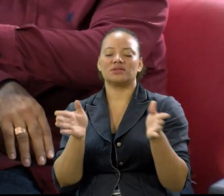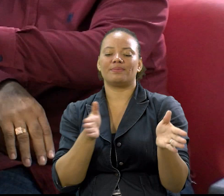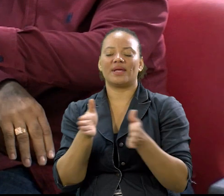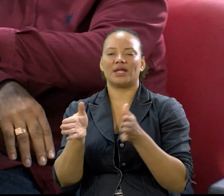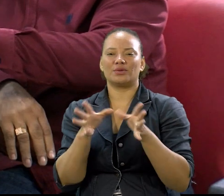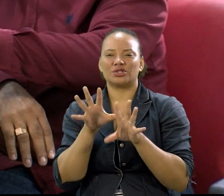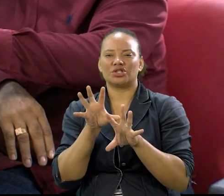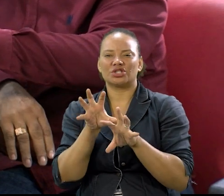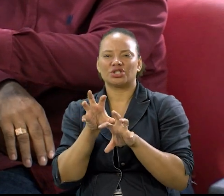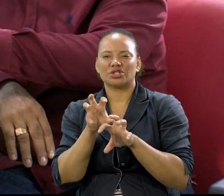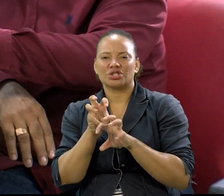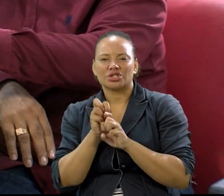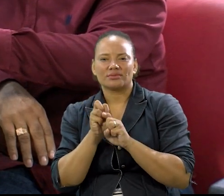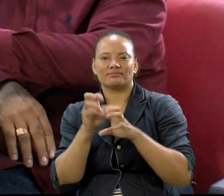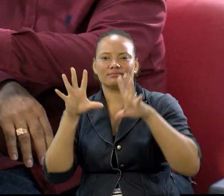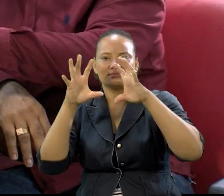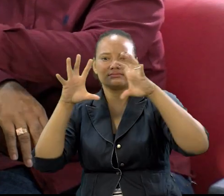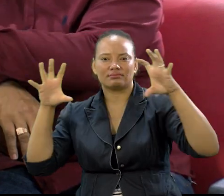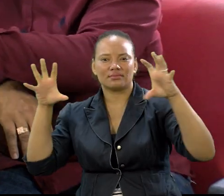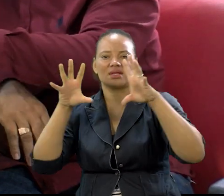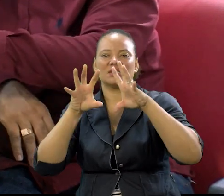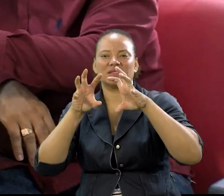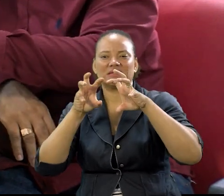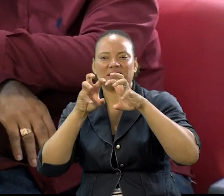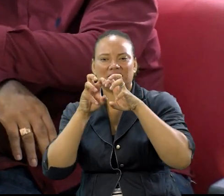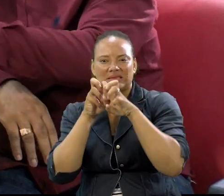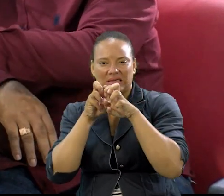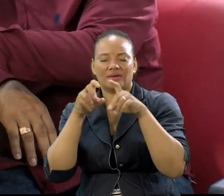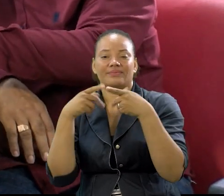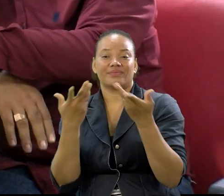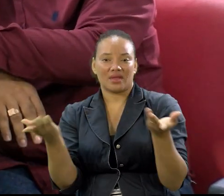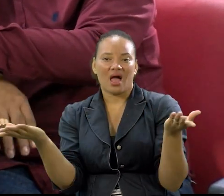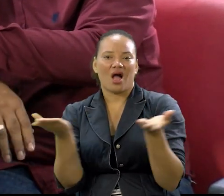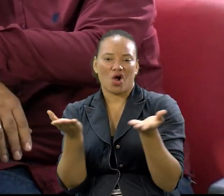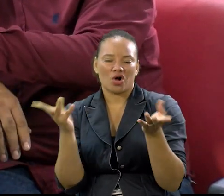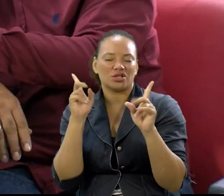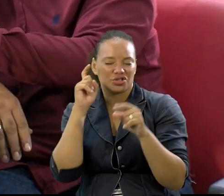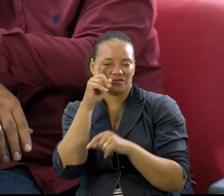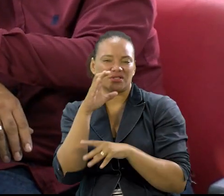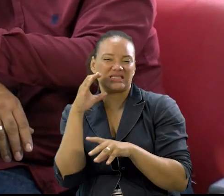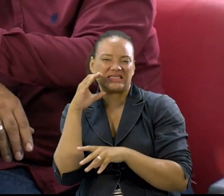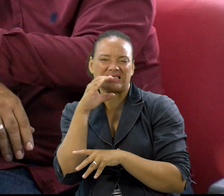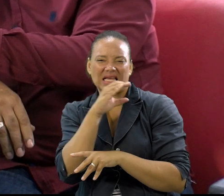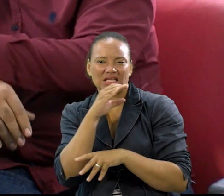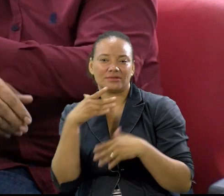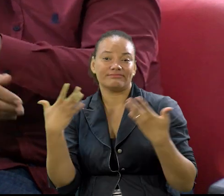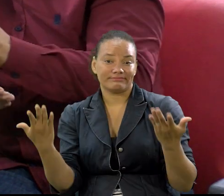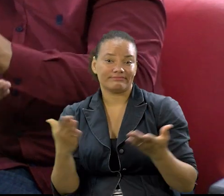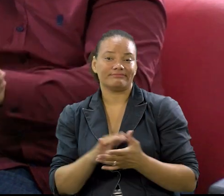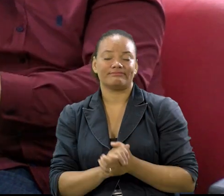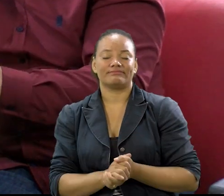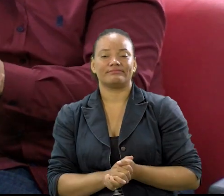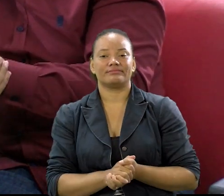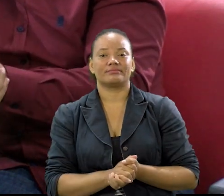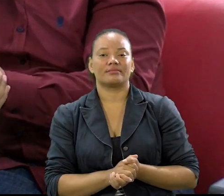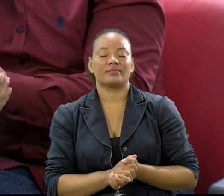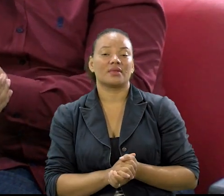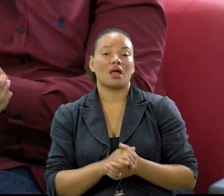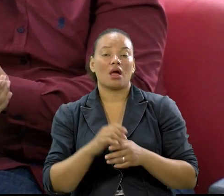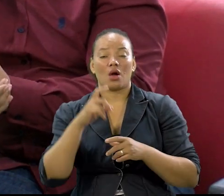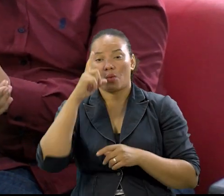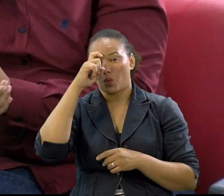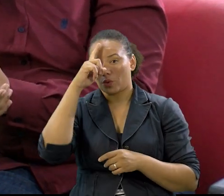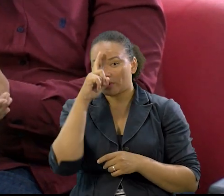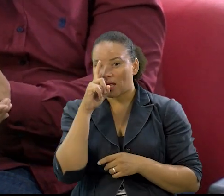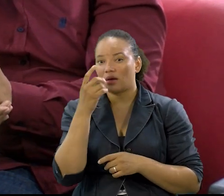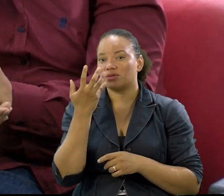sendo problema mais isso isso isso no ano inteiro no ano inteiro e agora nesse período é pior isso é pior o o hospital Cosmo